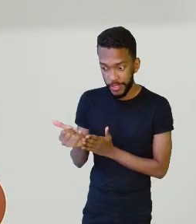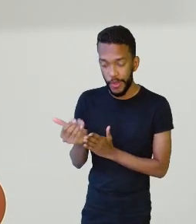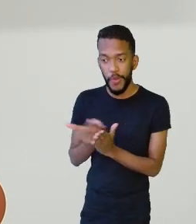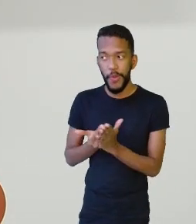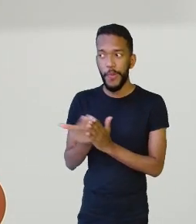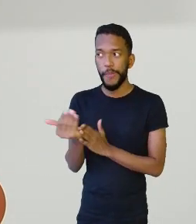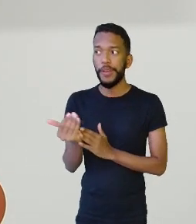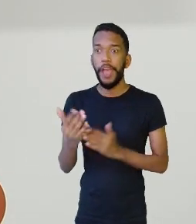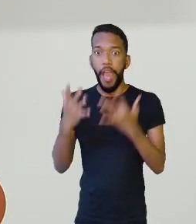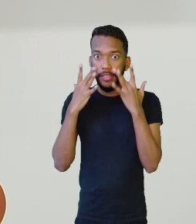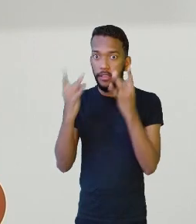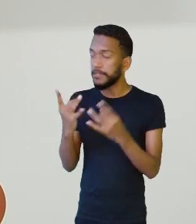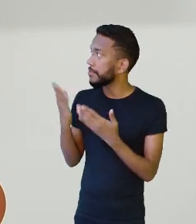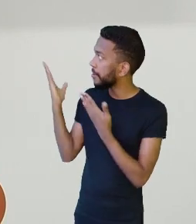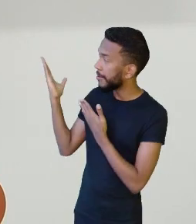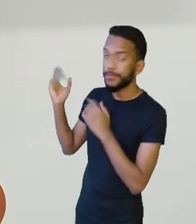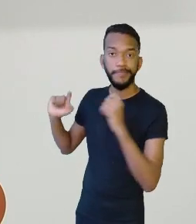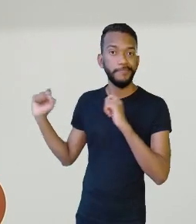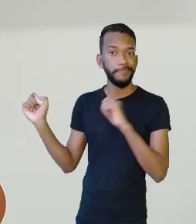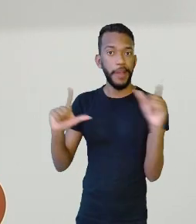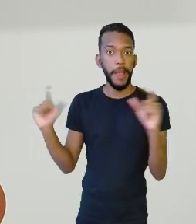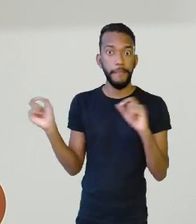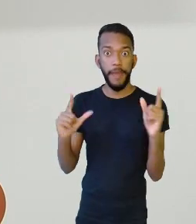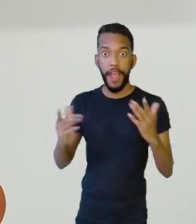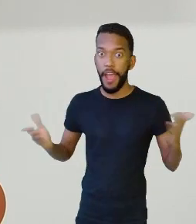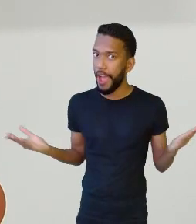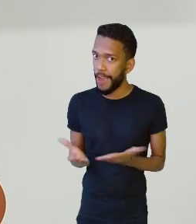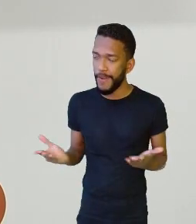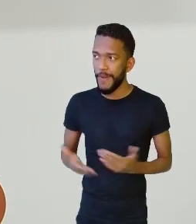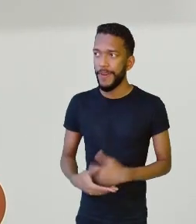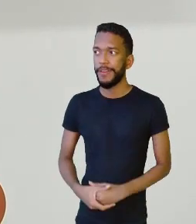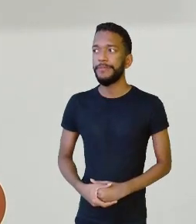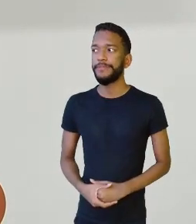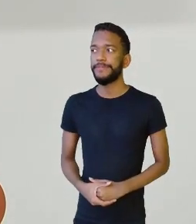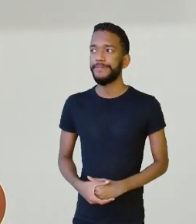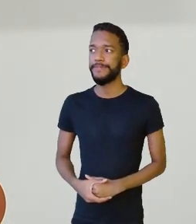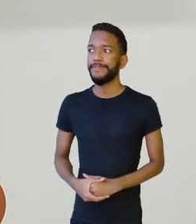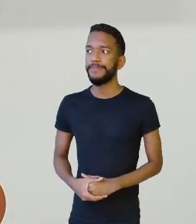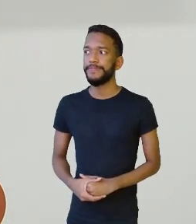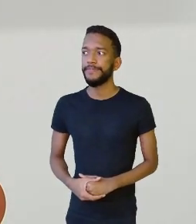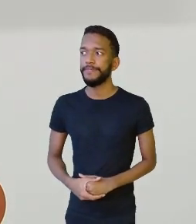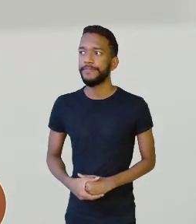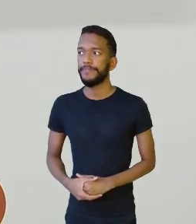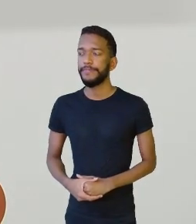atenção nos slides que vão vir a partir de agora. Então vamos lá.